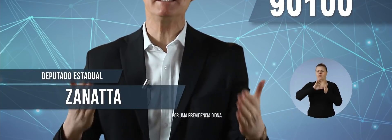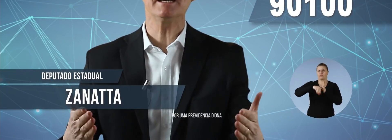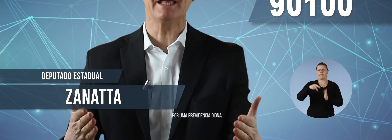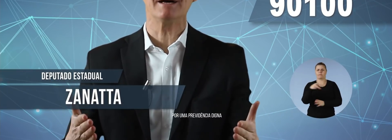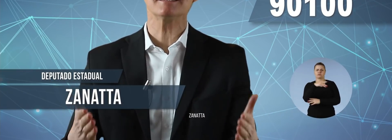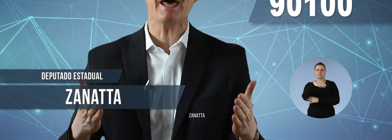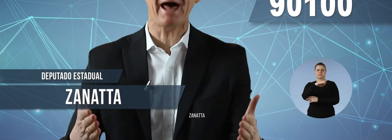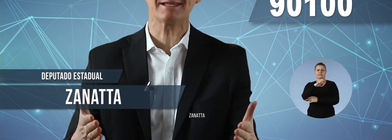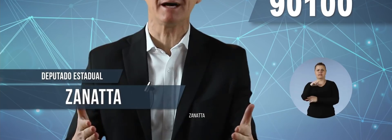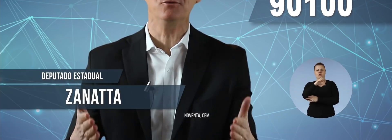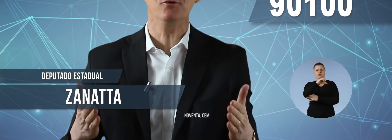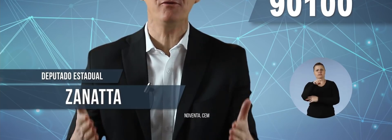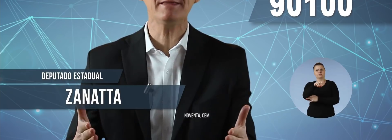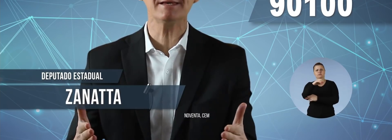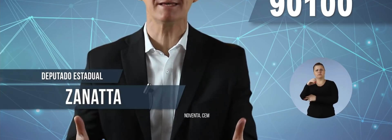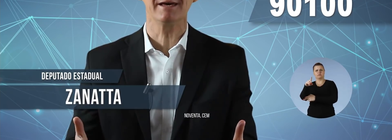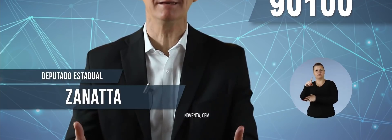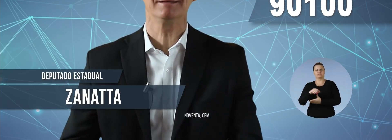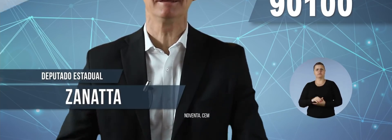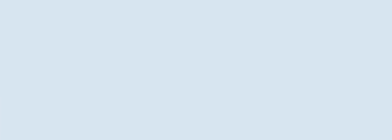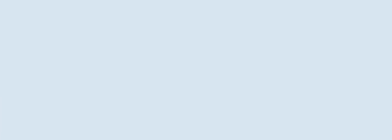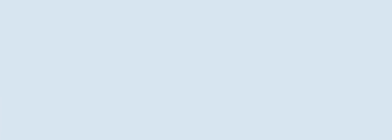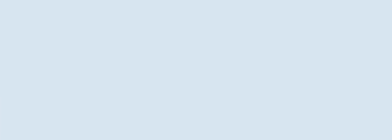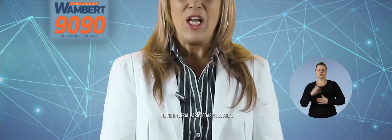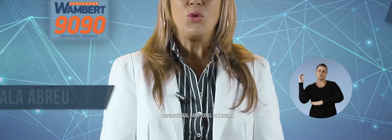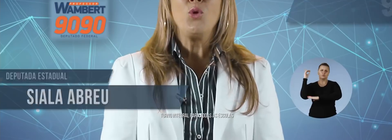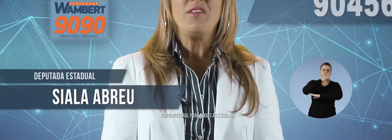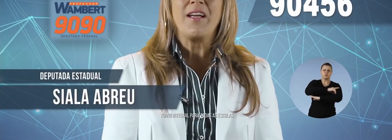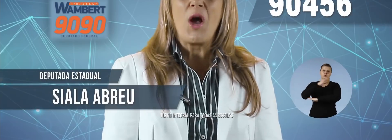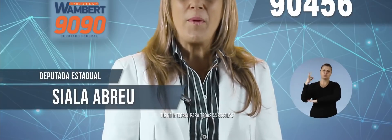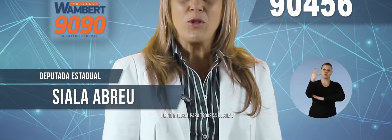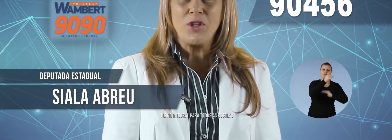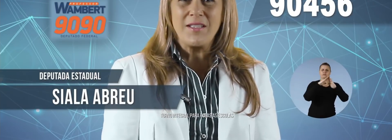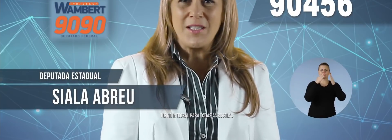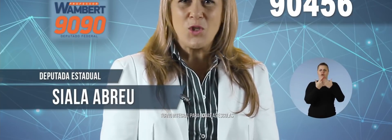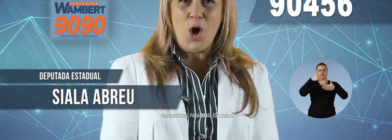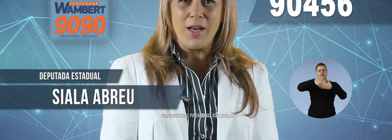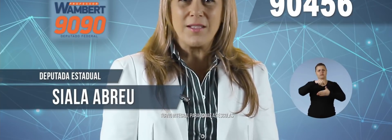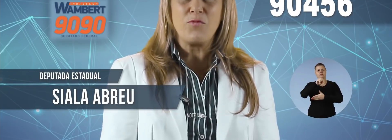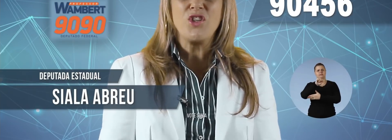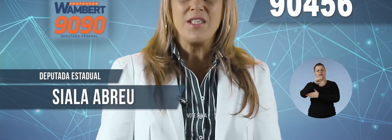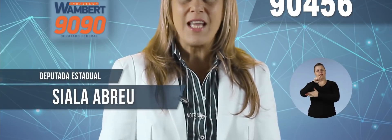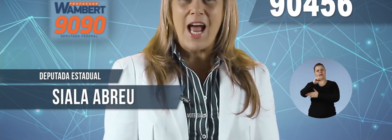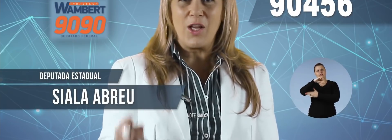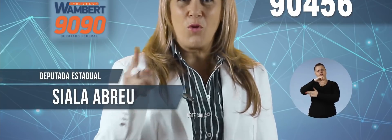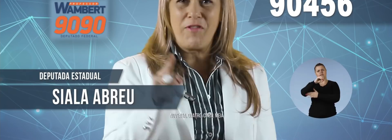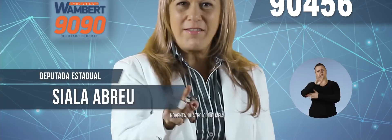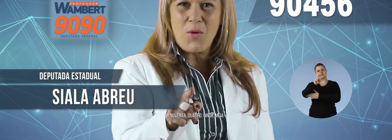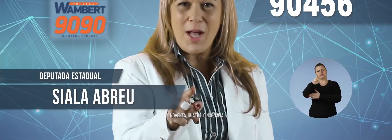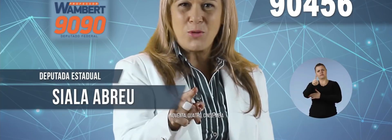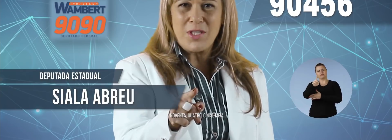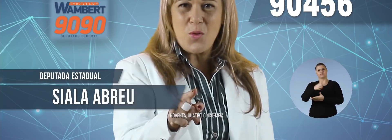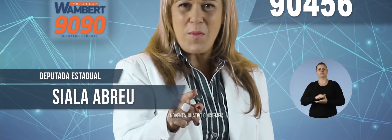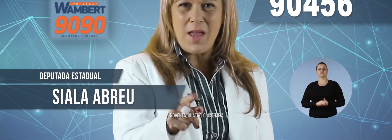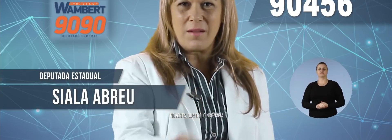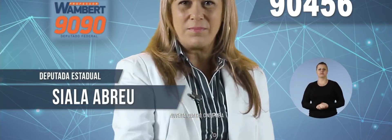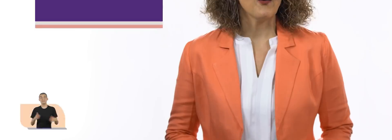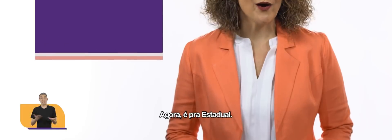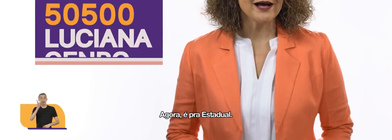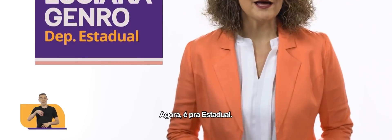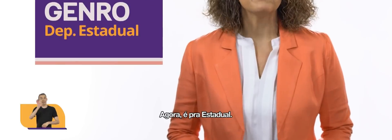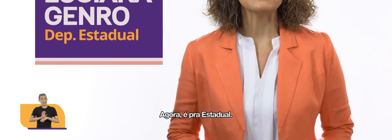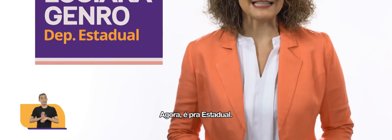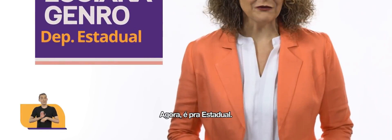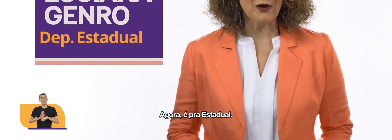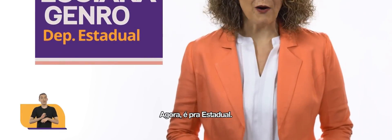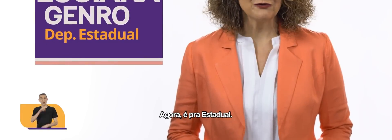previdência digna, Zanata 90 100. Turno integral para todas as escolas. Vote em Ciala 90 456.